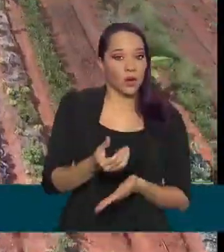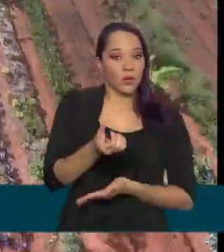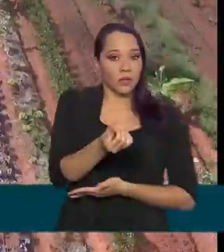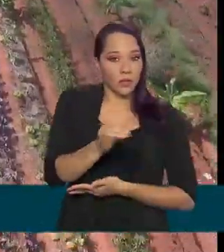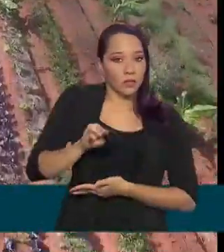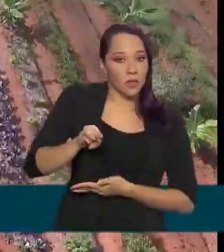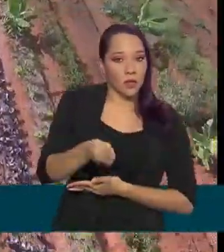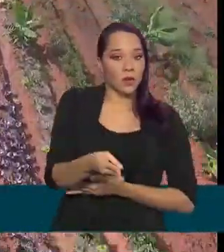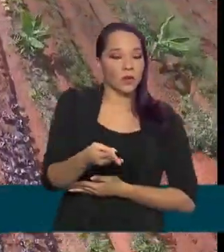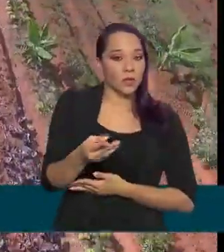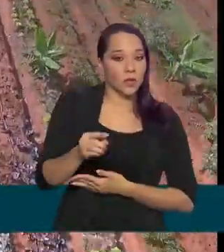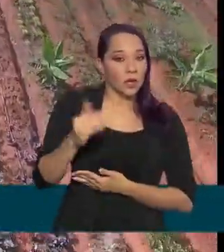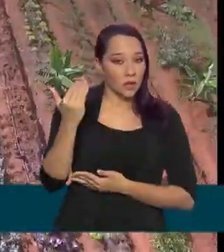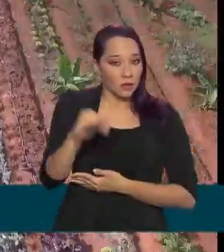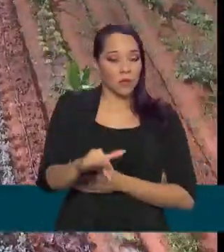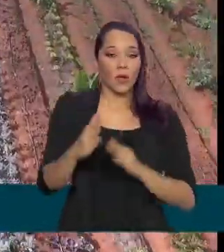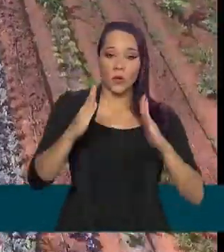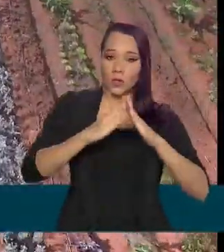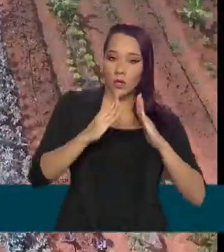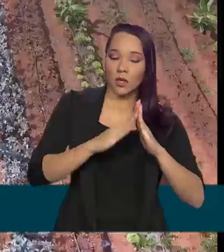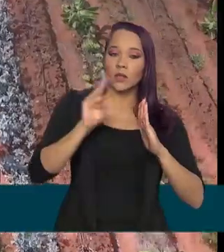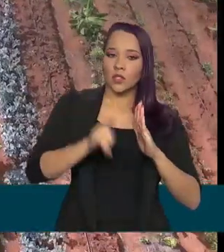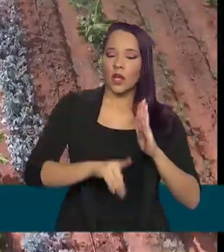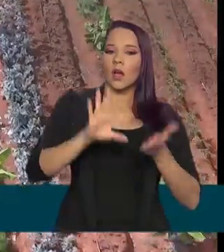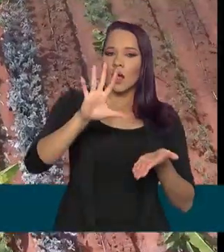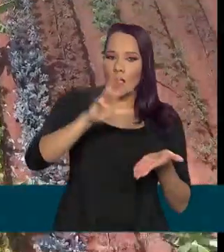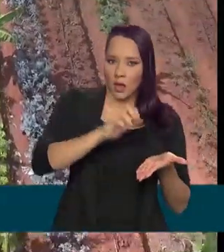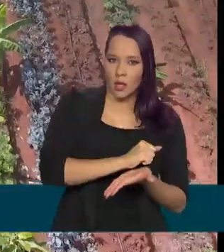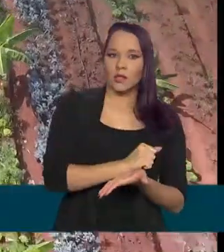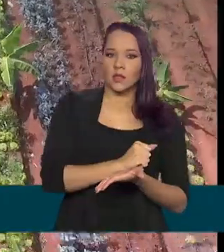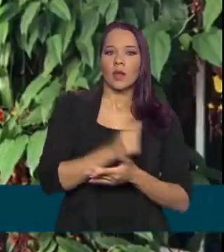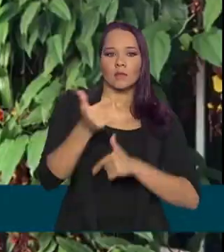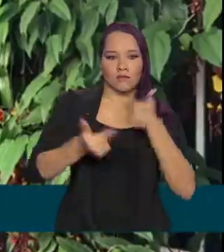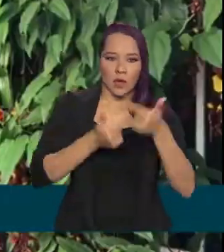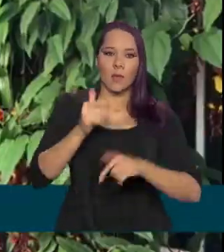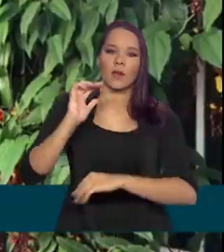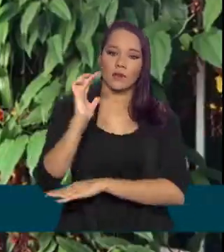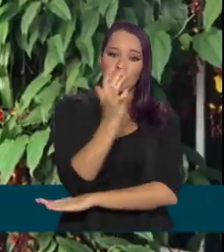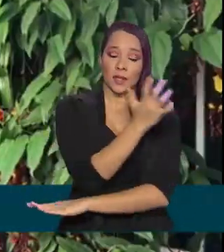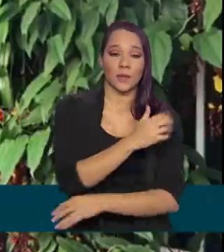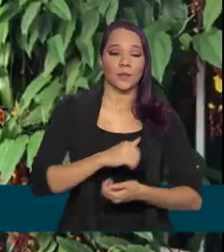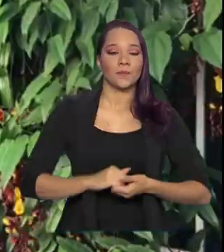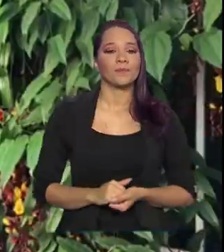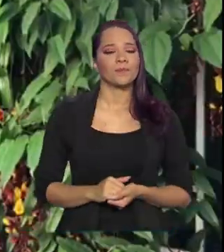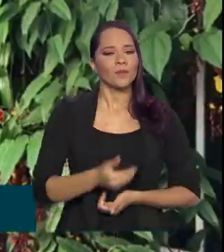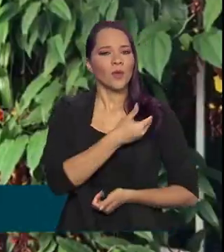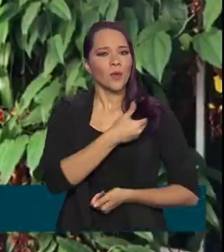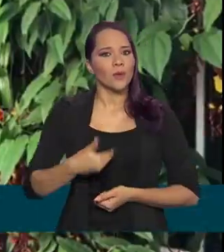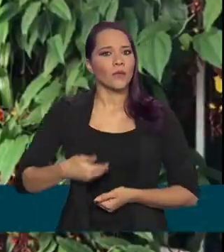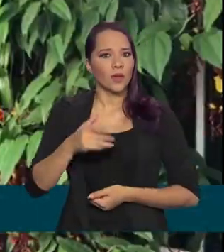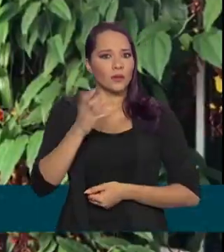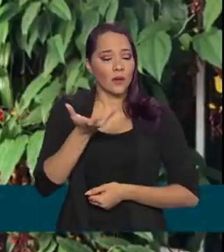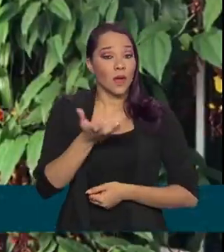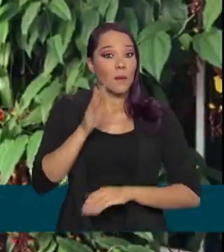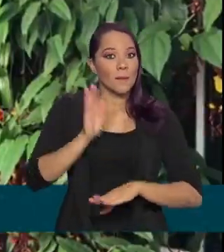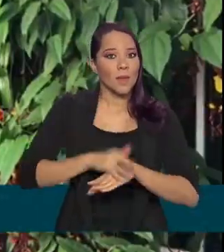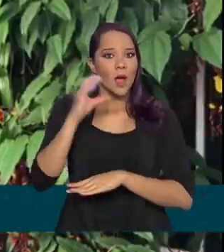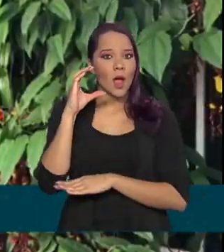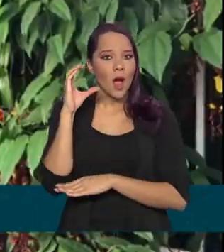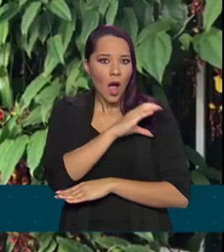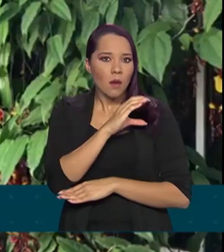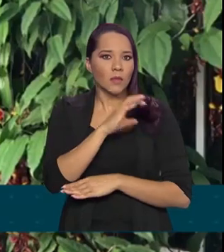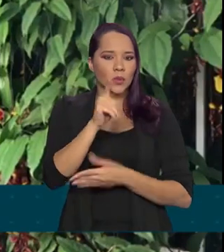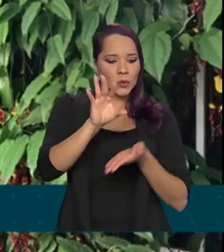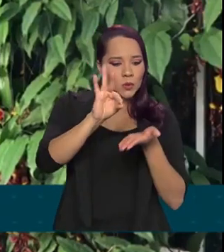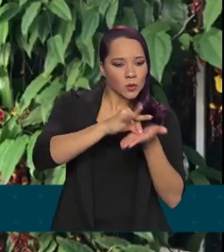milhões e meio de imóveis foram cadastrados no serviço ambiental. O governo quer agilizar a etapa de inscrição no